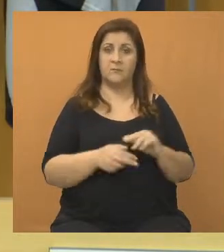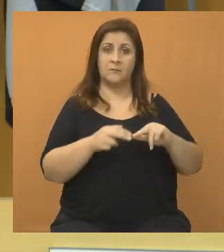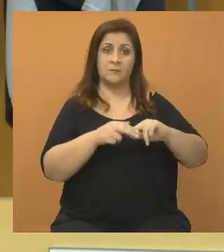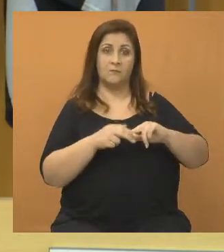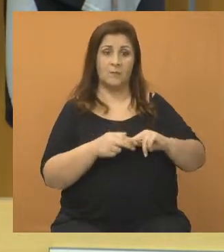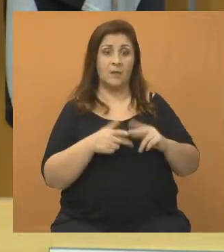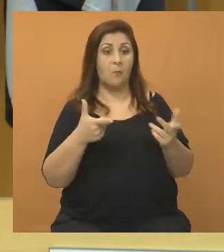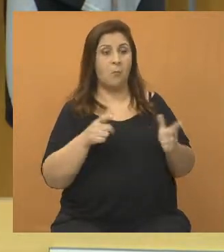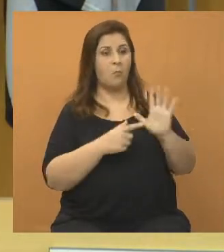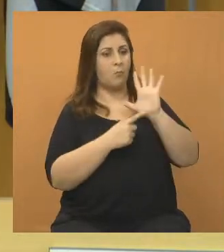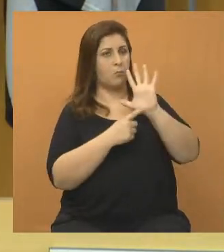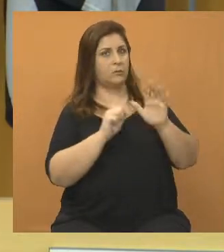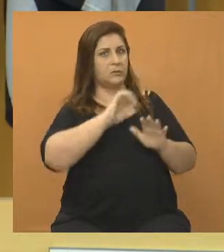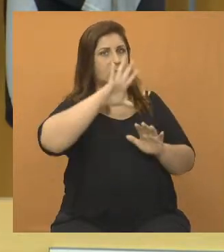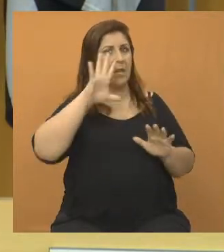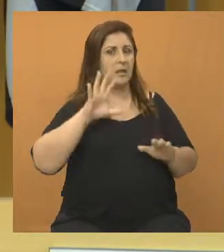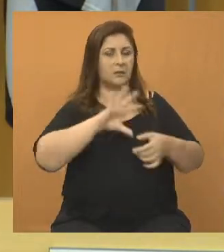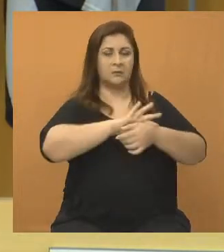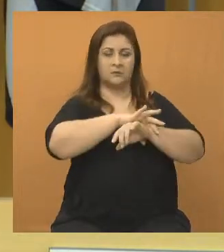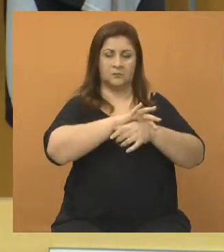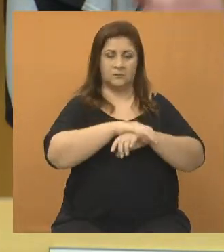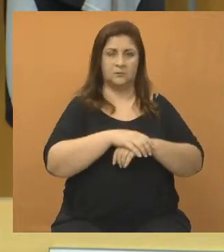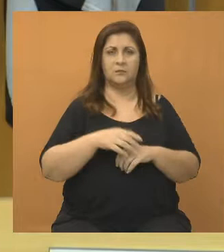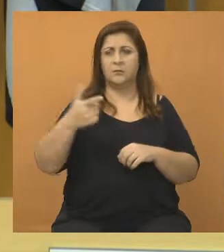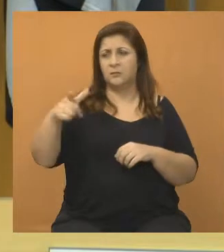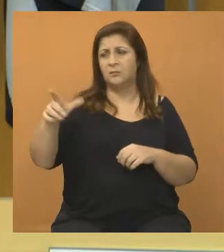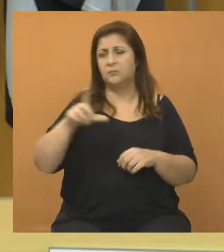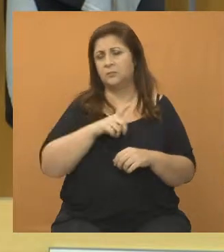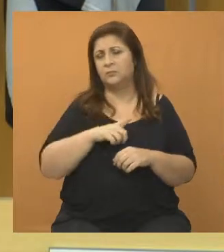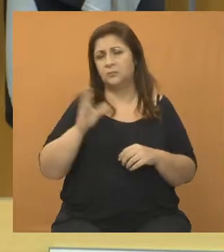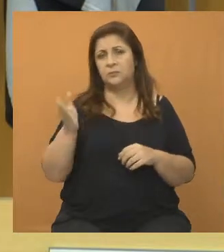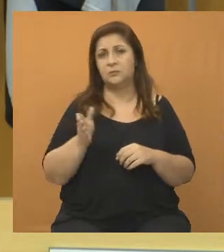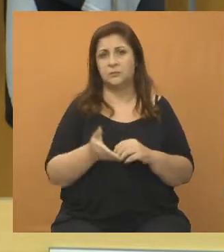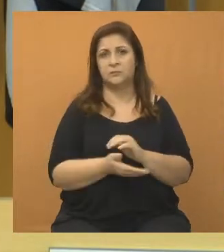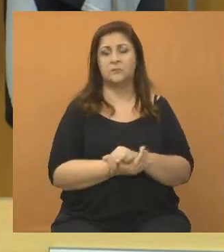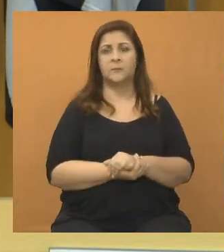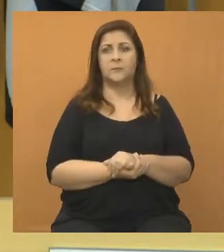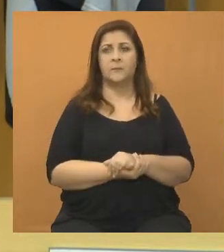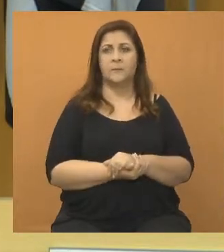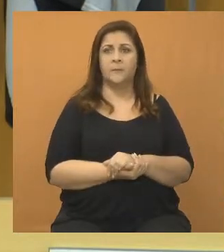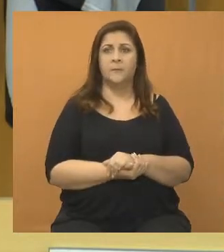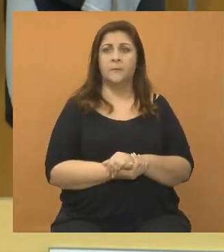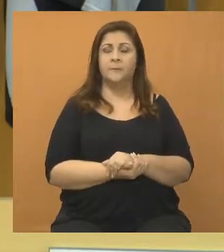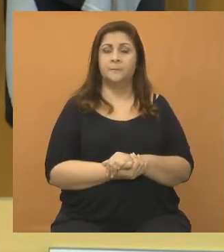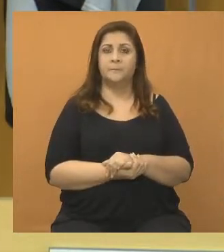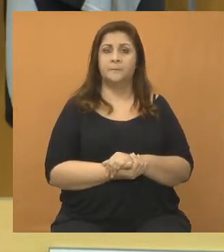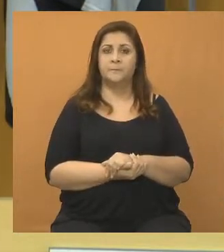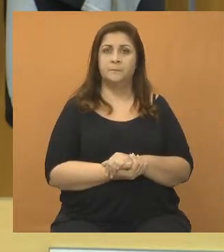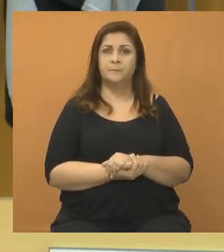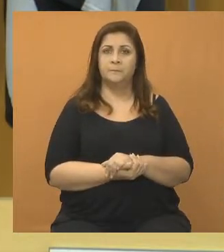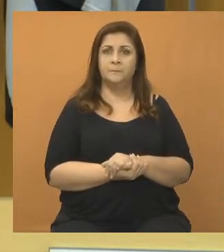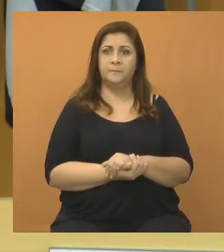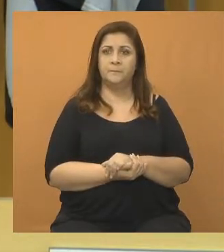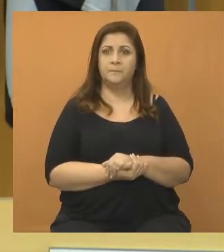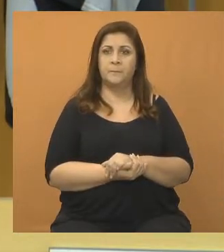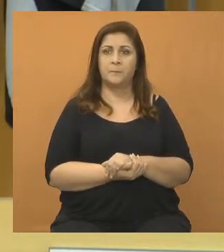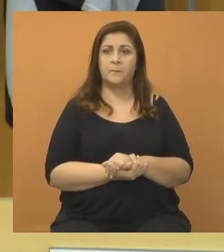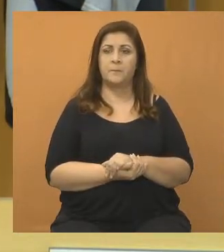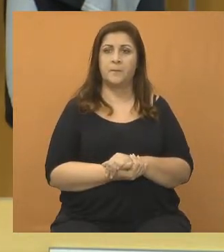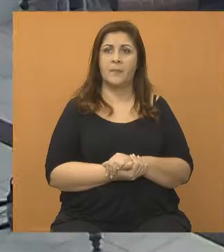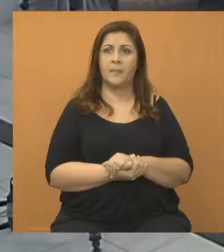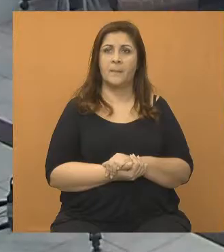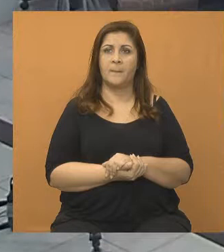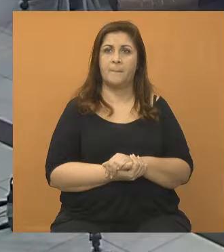fica mais evidente e nas outras secretarias já estava embutido no orçamento global da secretaria.